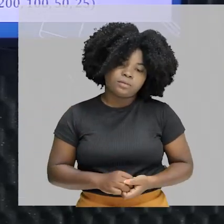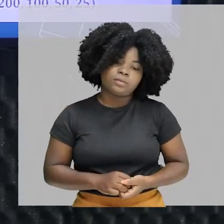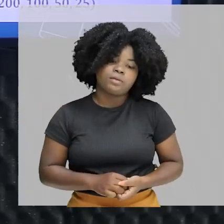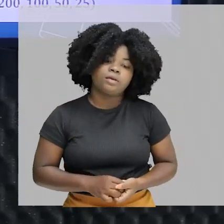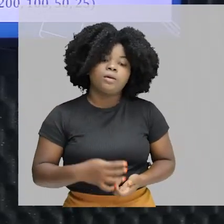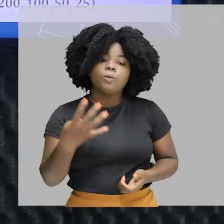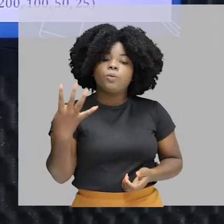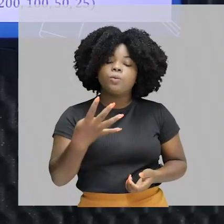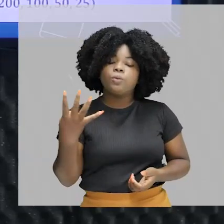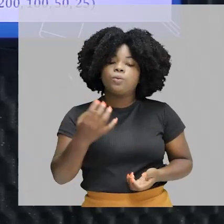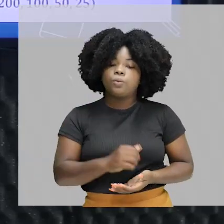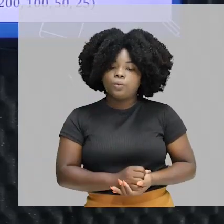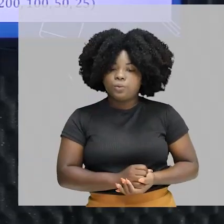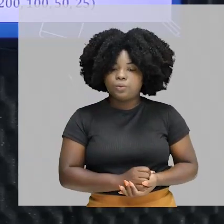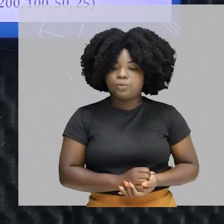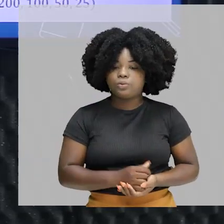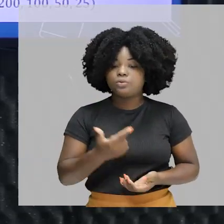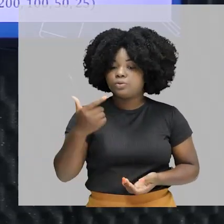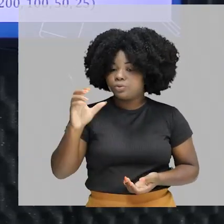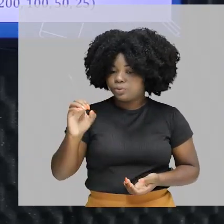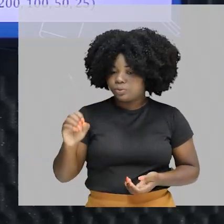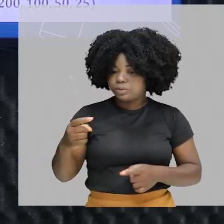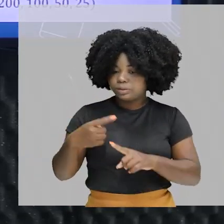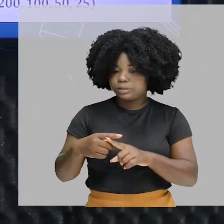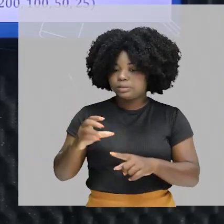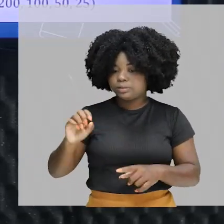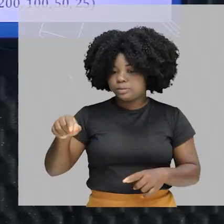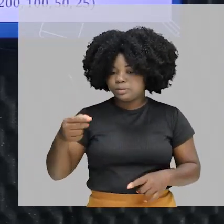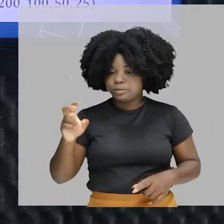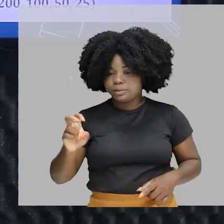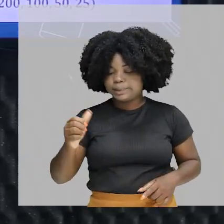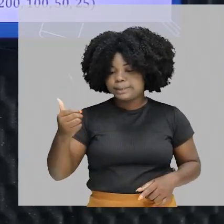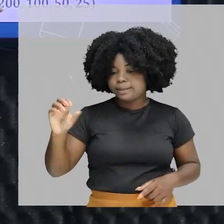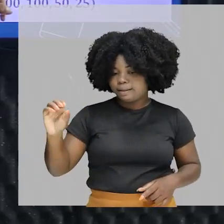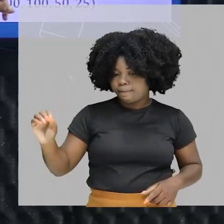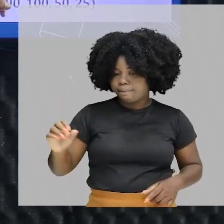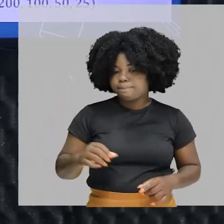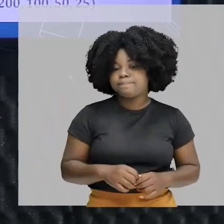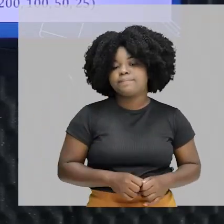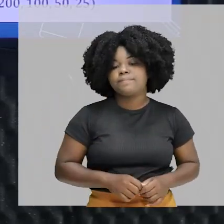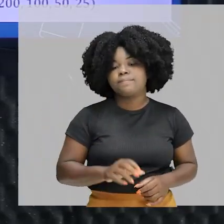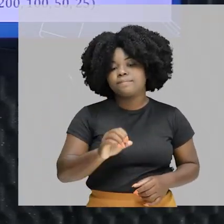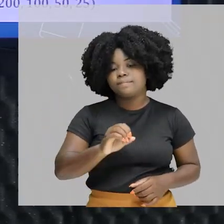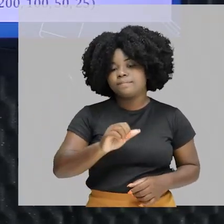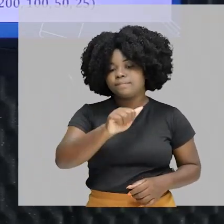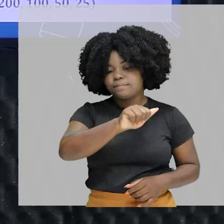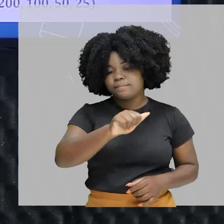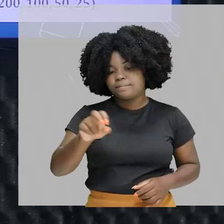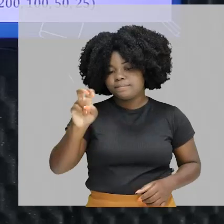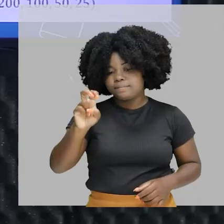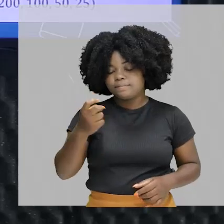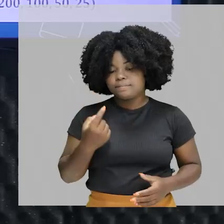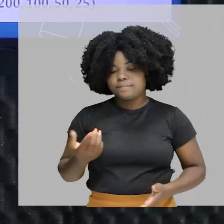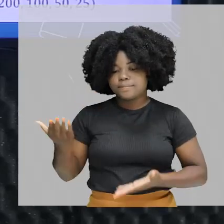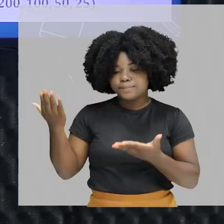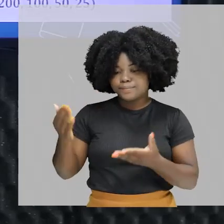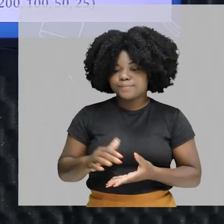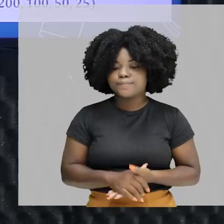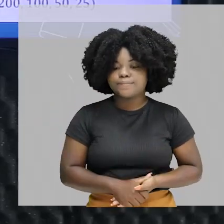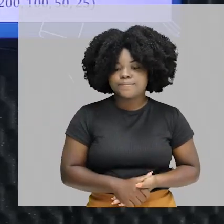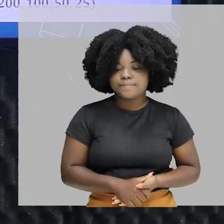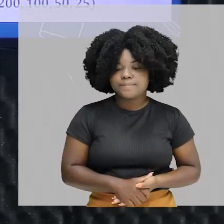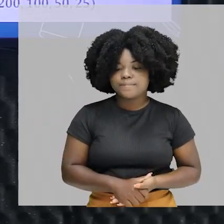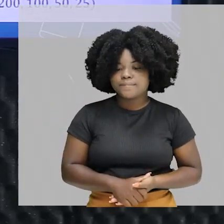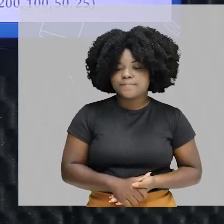O quarto termo, A3 vezes Q, metade do 200, 100. O quinto termo,